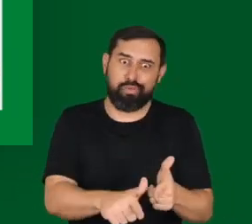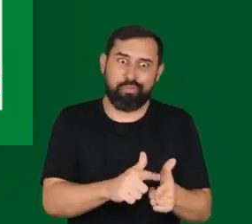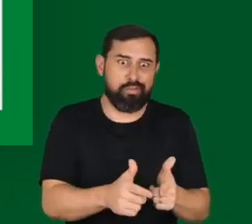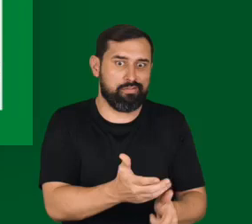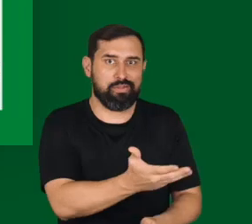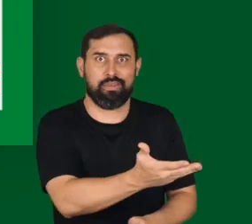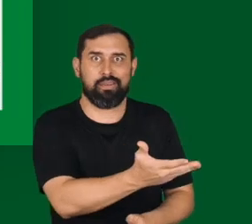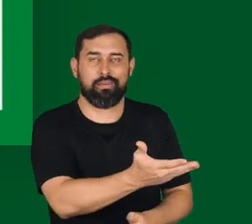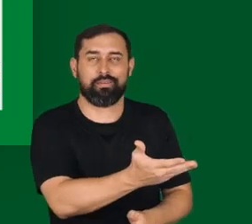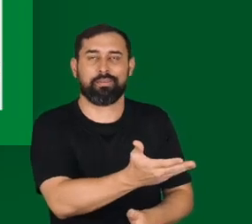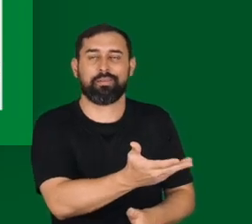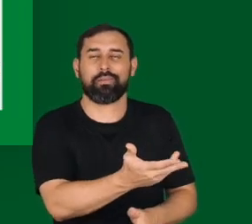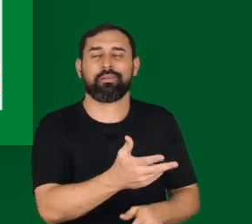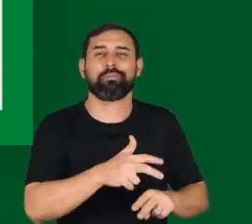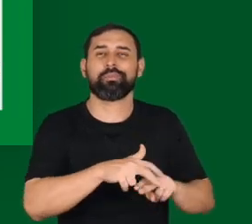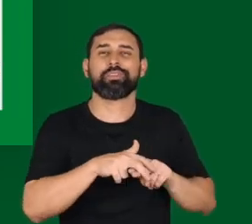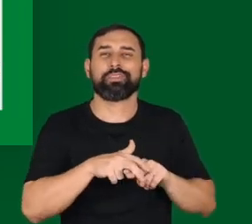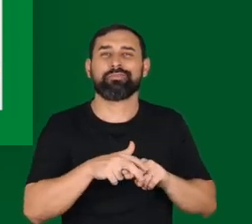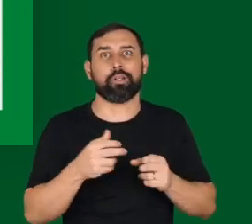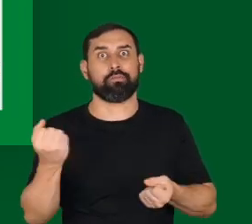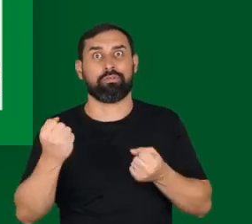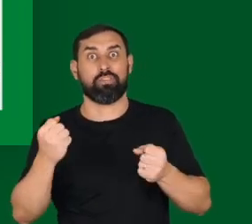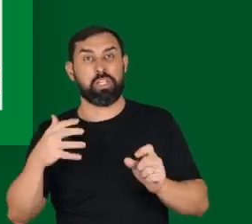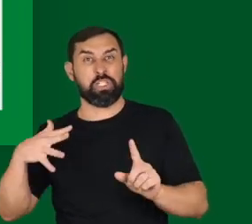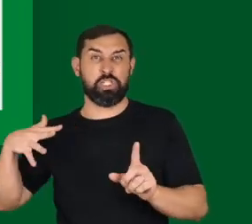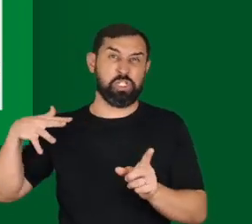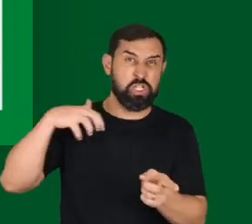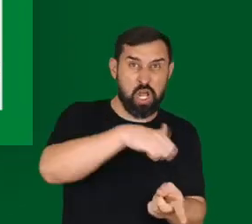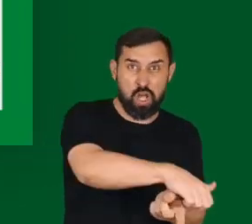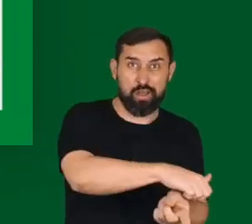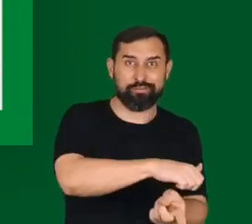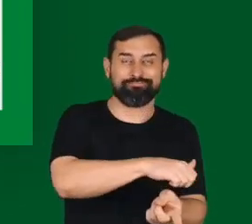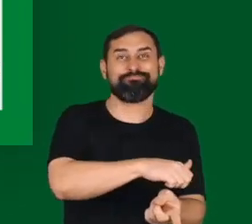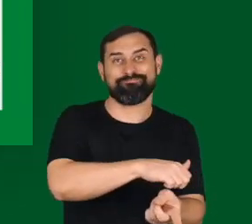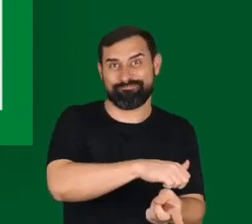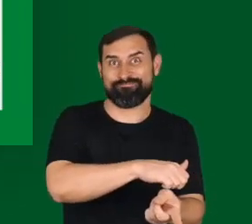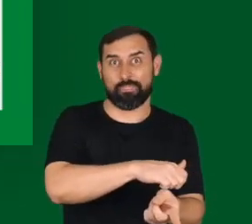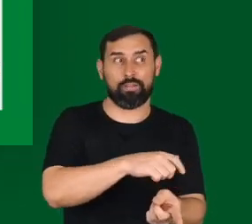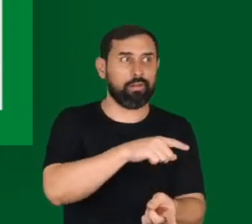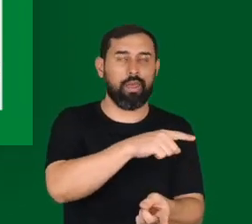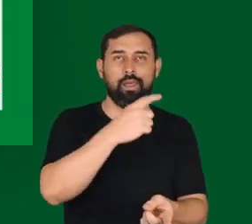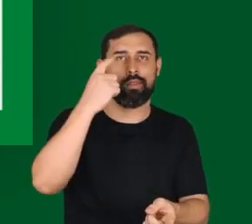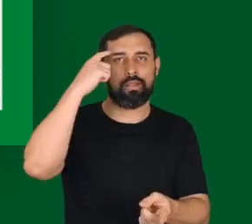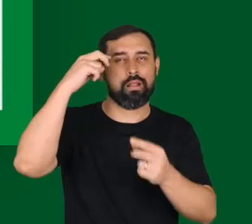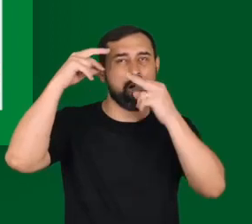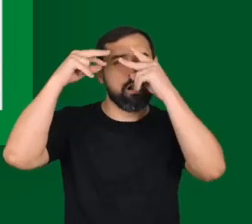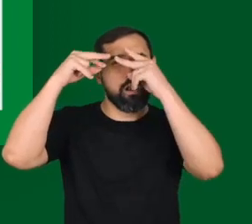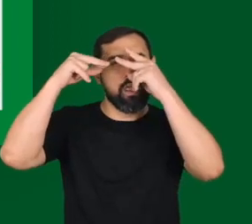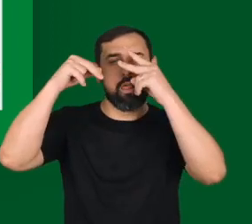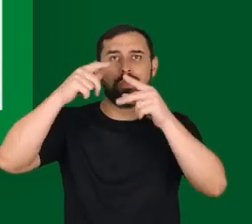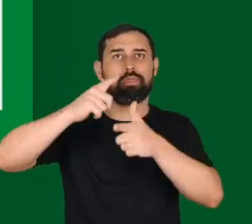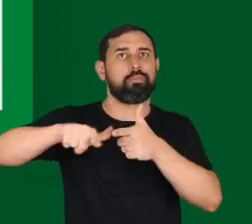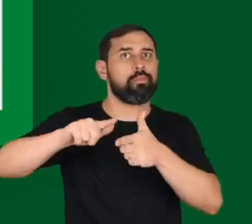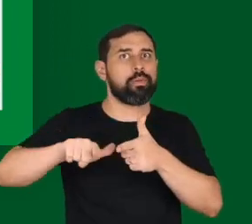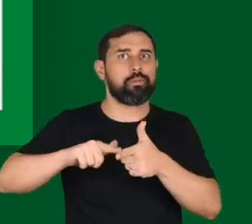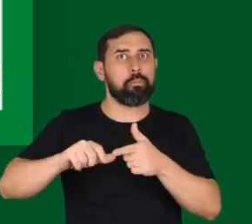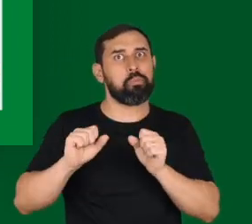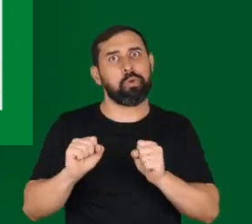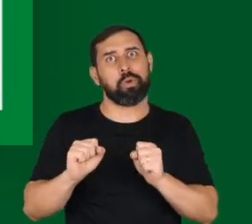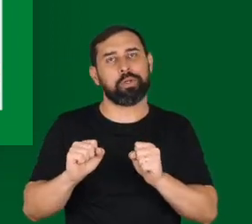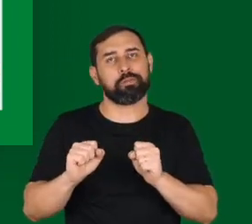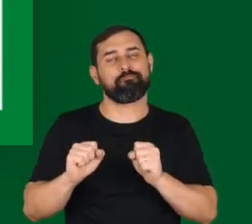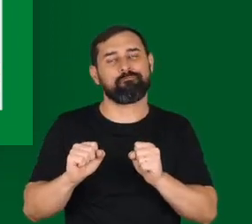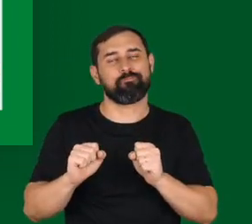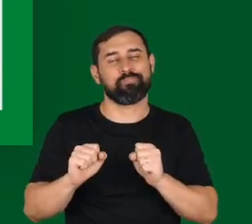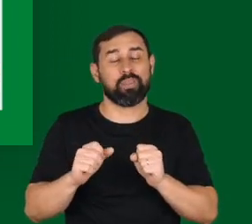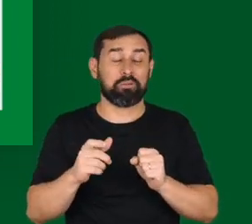e por conta da física ali do trauma e do rebaixamento ali do nível de consciência do Glasgow ali. Então, posso